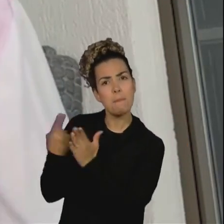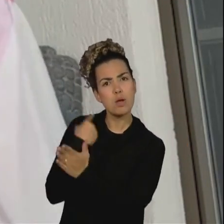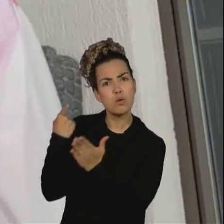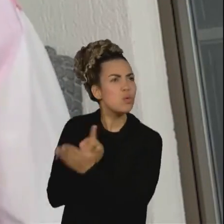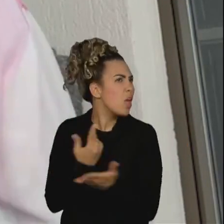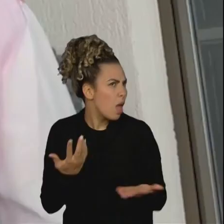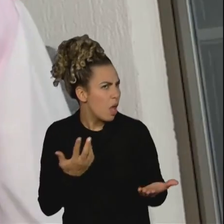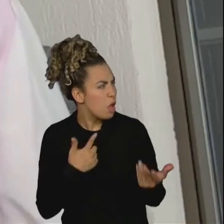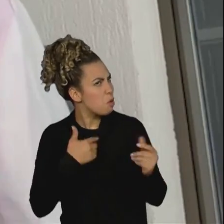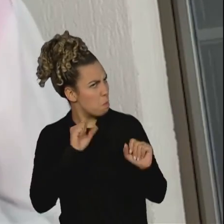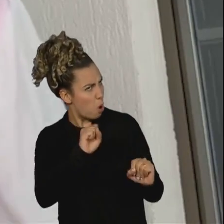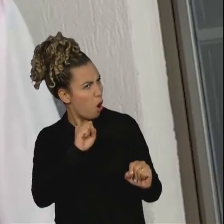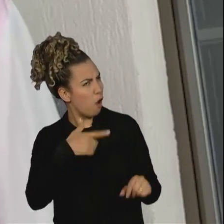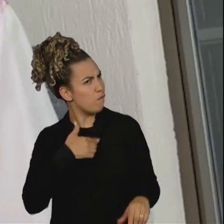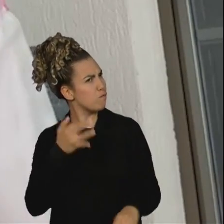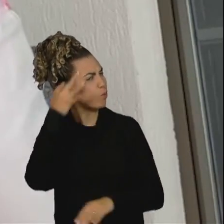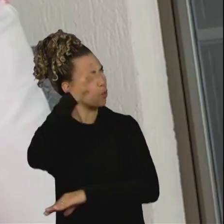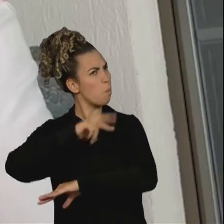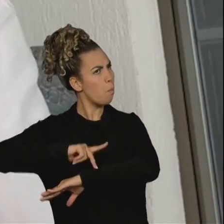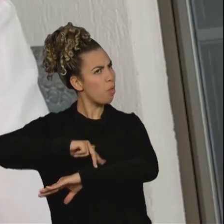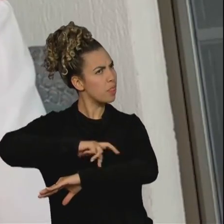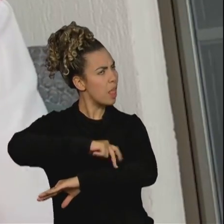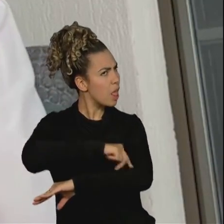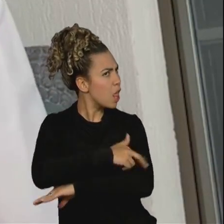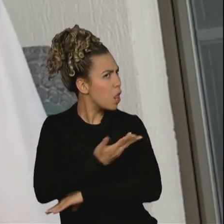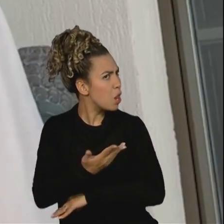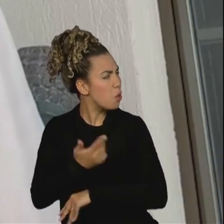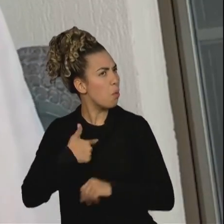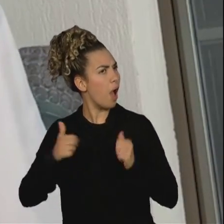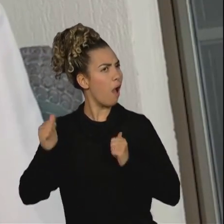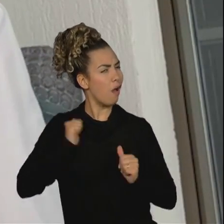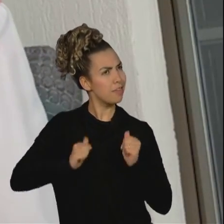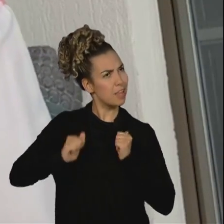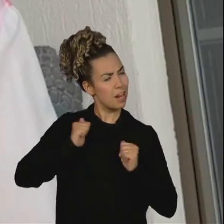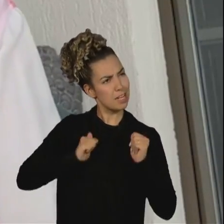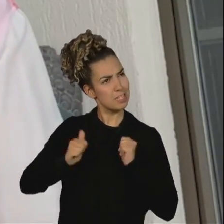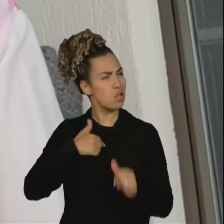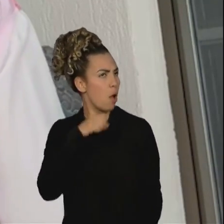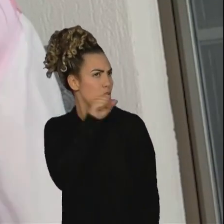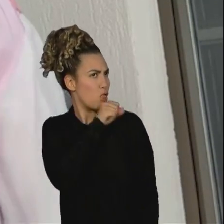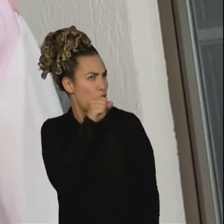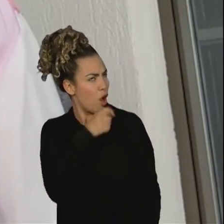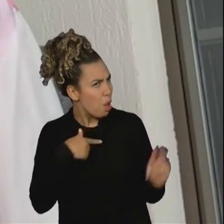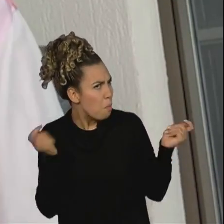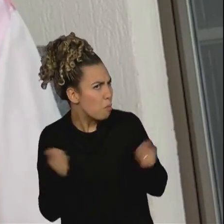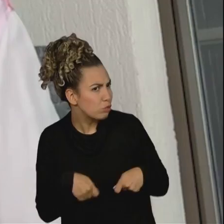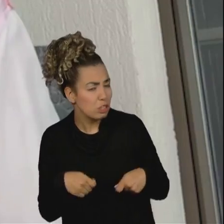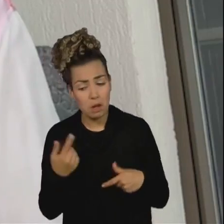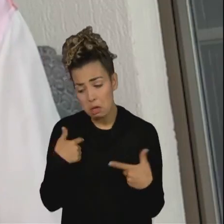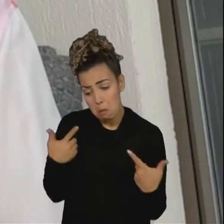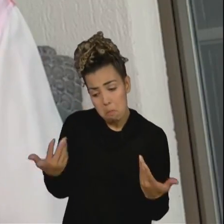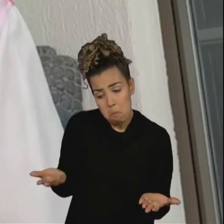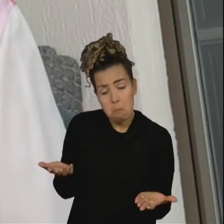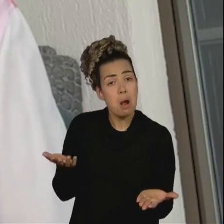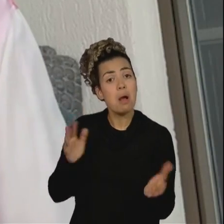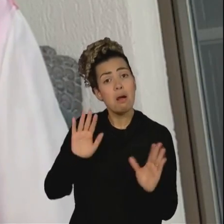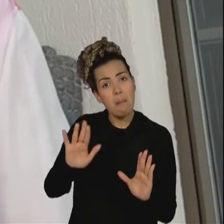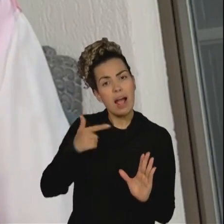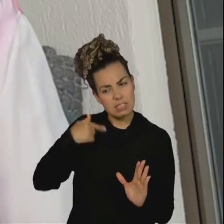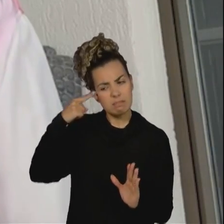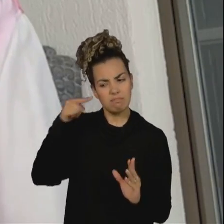ser modelo, atriz ou cantora. E eu também não sabia, mas eu sabia que ela ia ser alguma coisa na vida, porque ela tinha